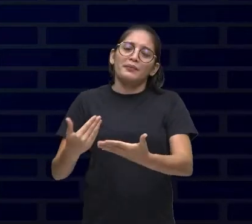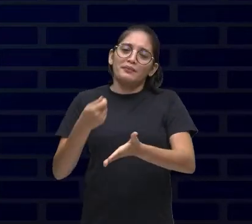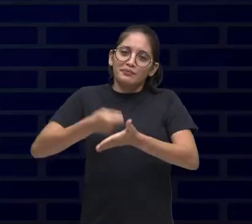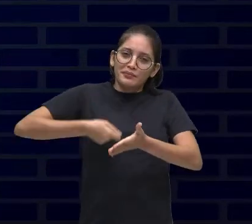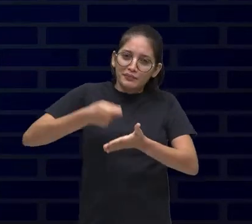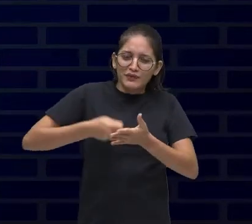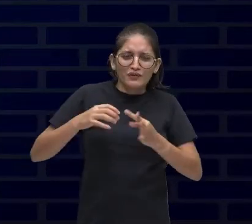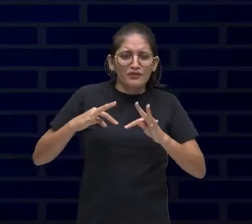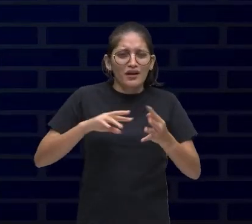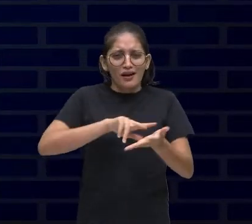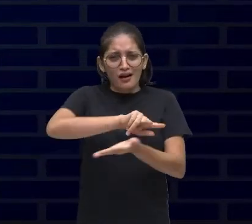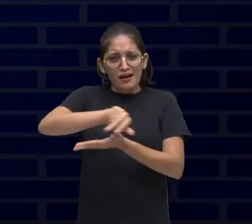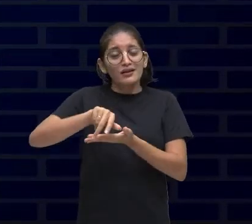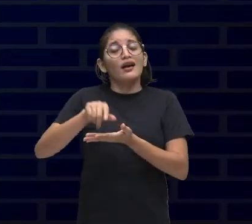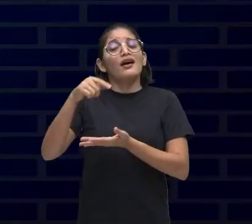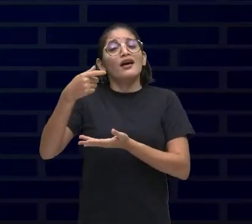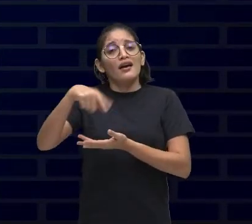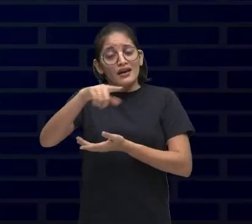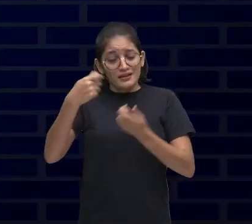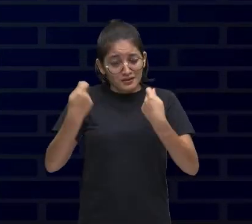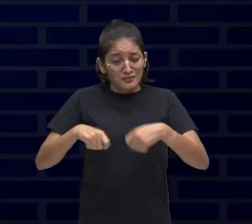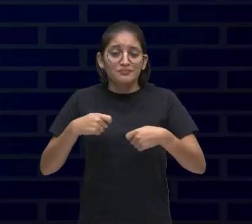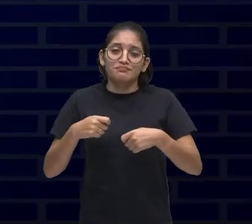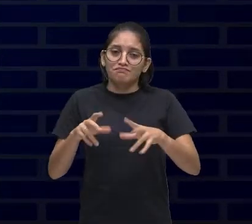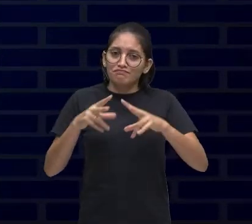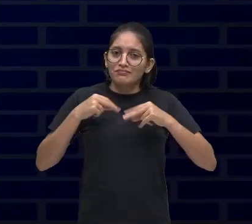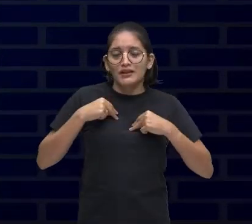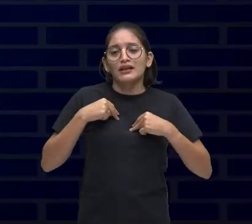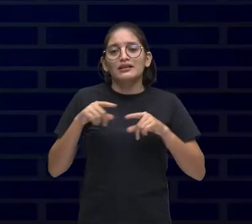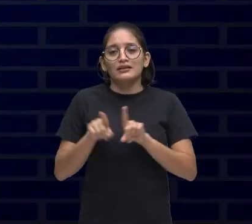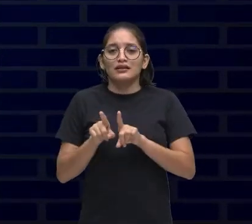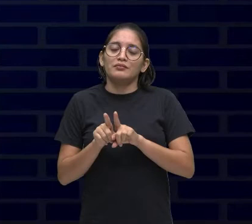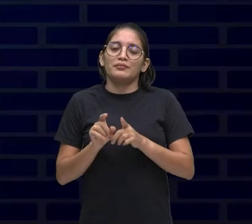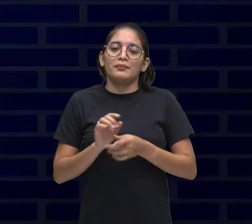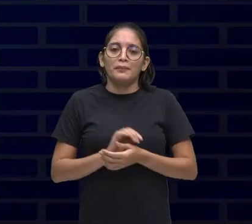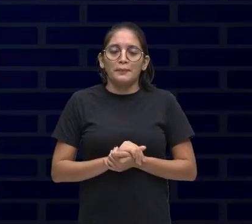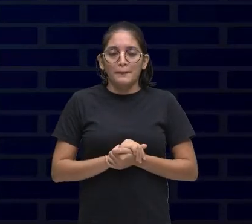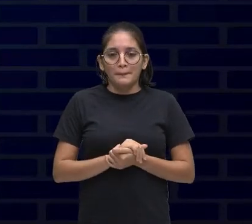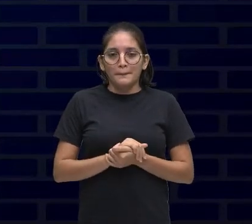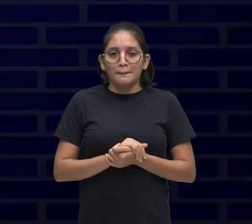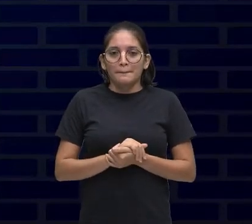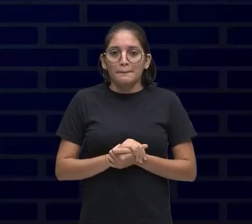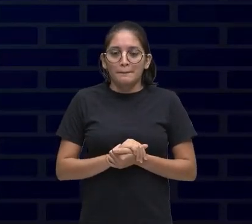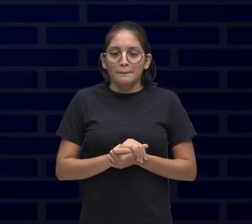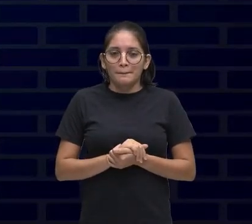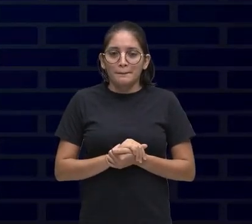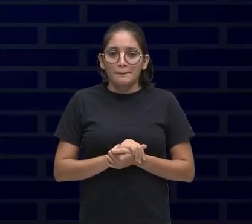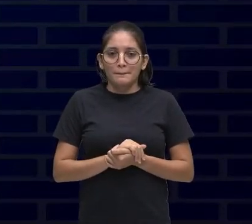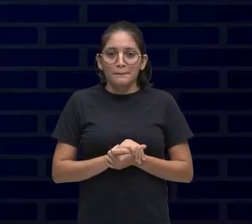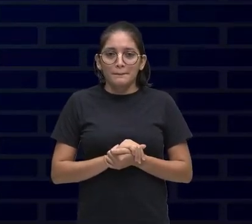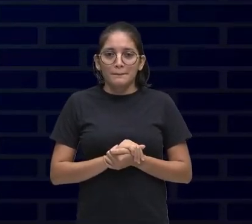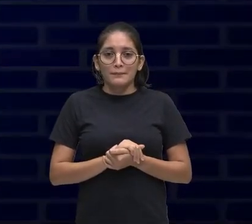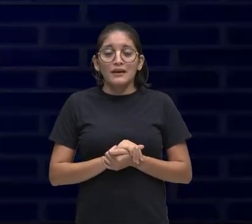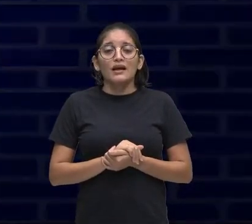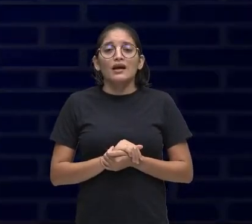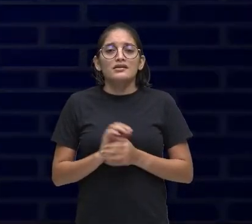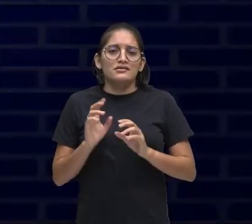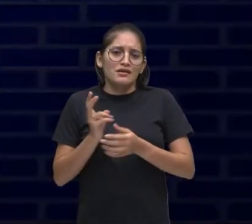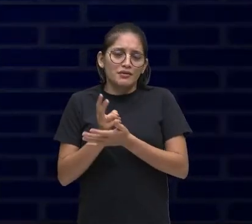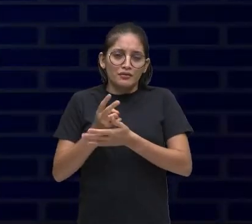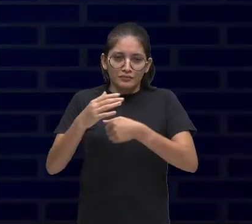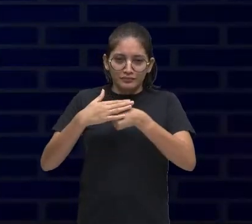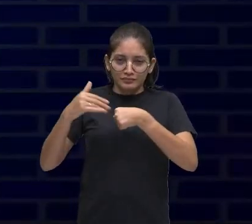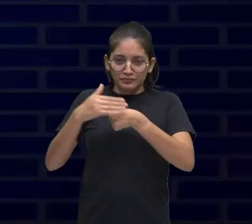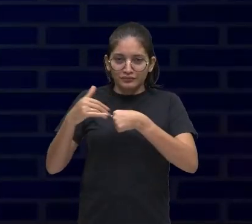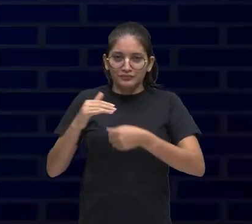as coisas, eles merecem, e todos eles nos marcam em algum ponto importante, mas a gente leva com carinho.